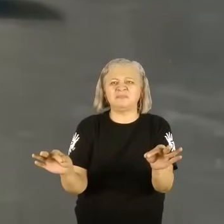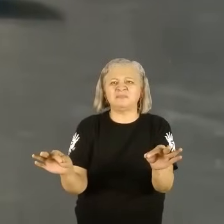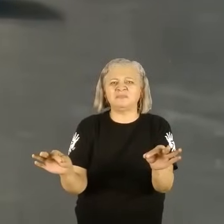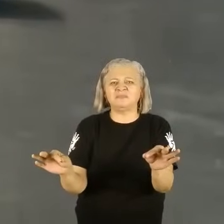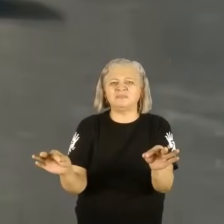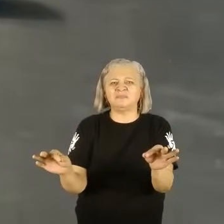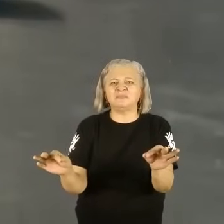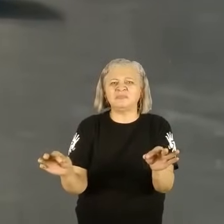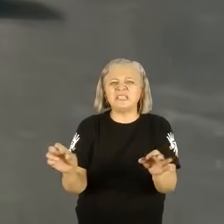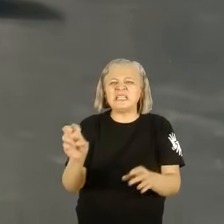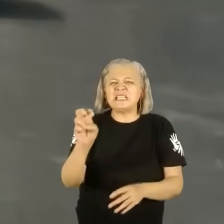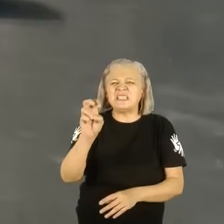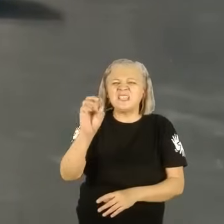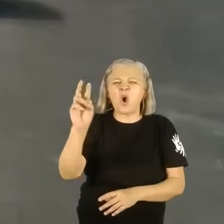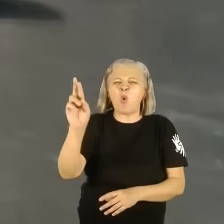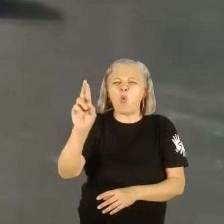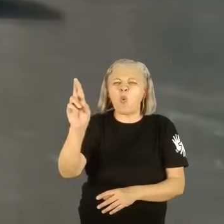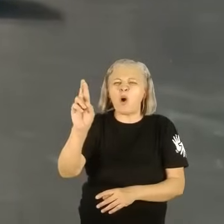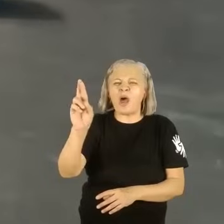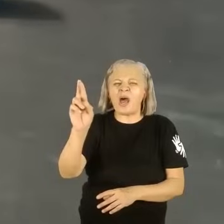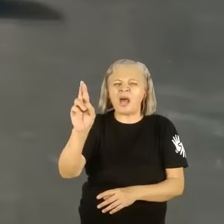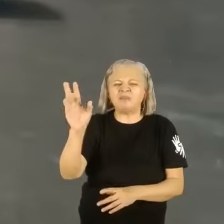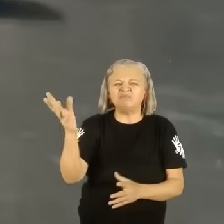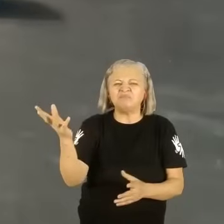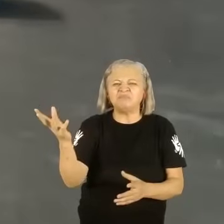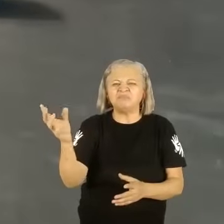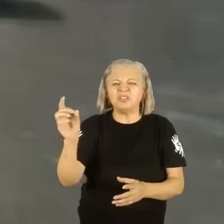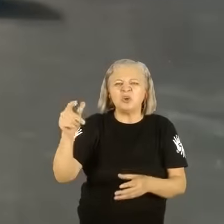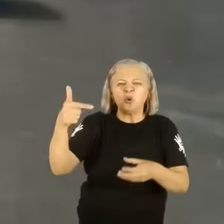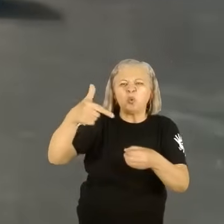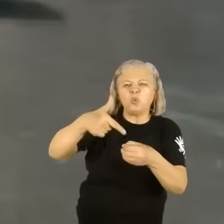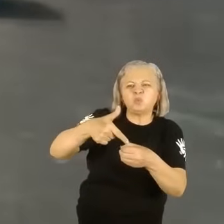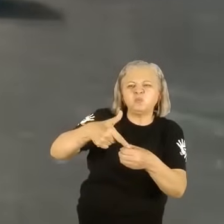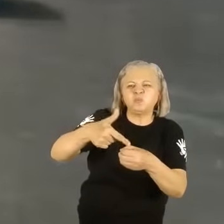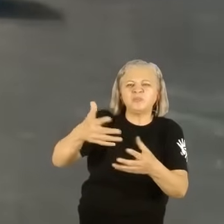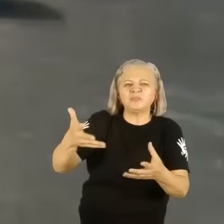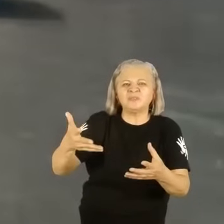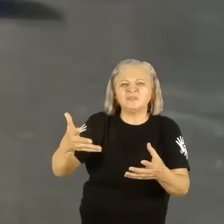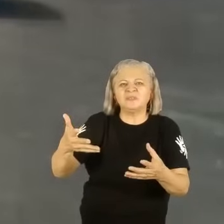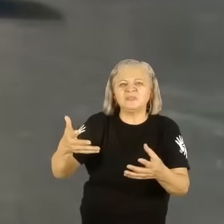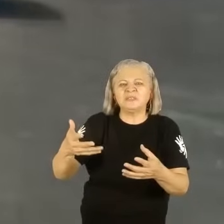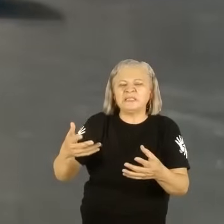de 5 conto na tabela, VIP. Ela vinha orando para não quebrar.